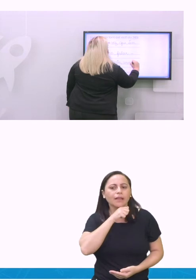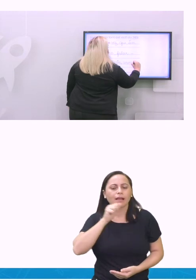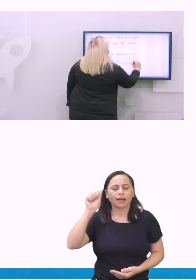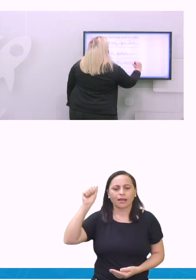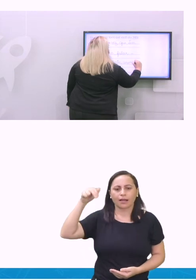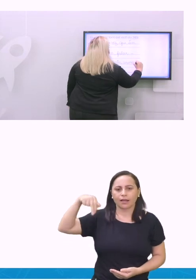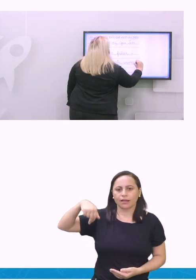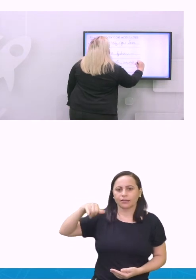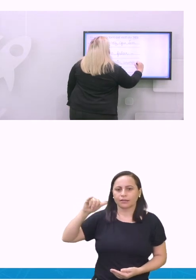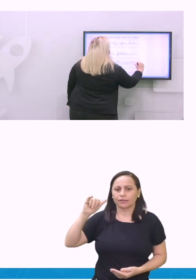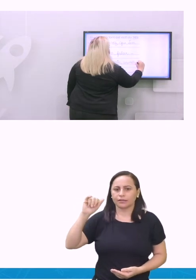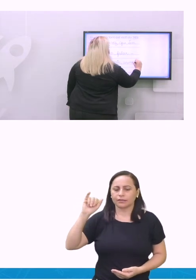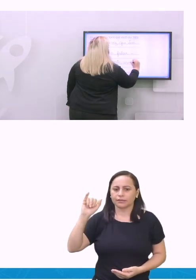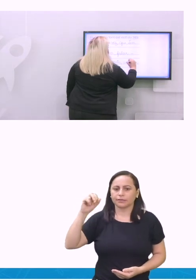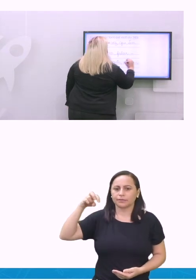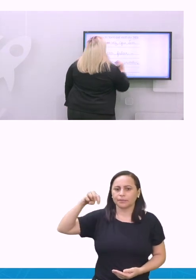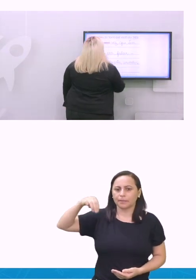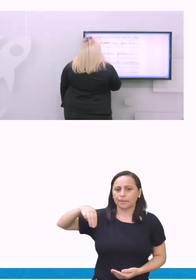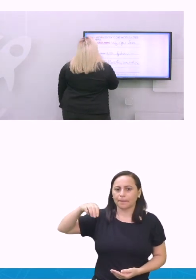animais